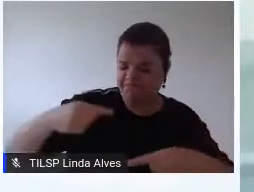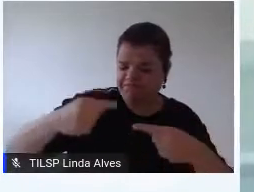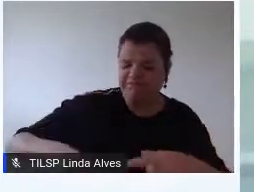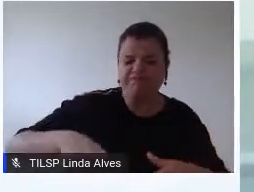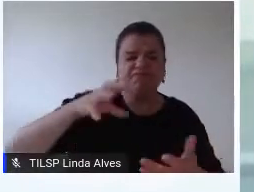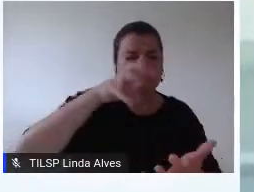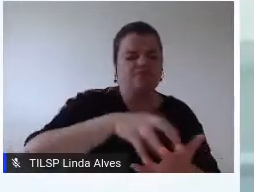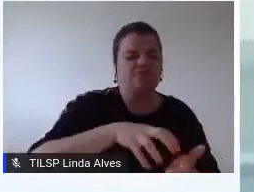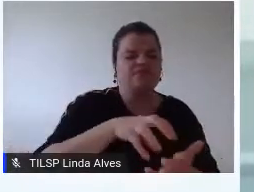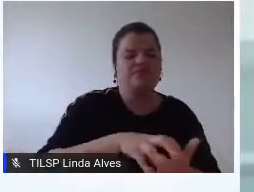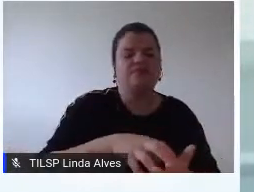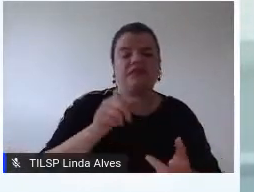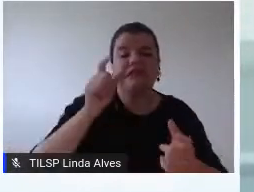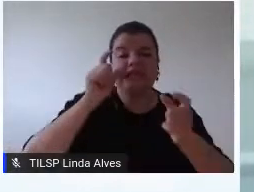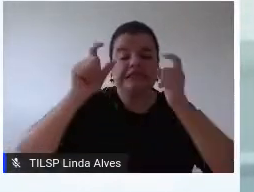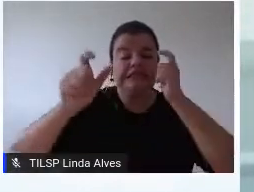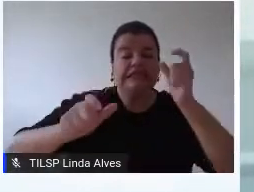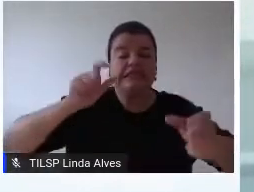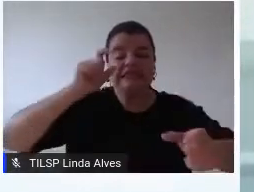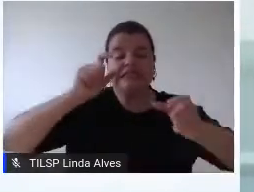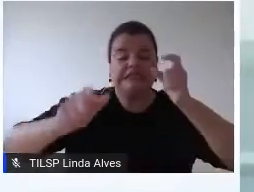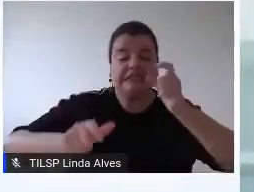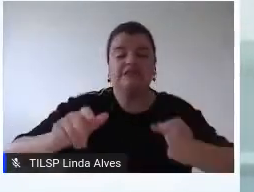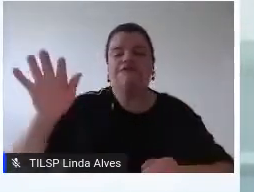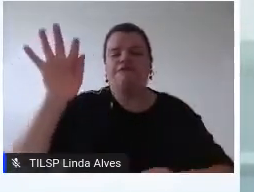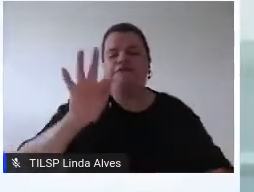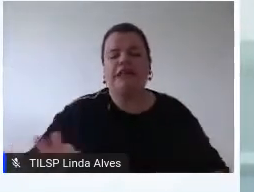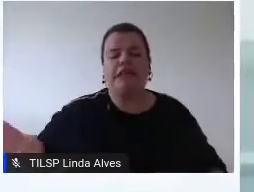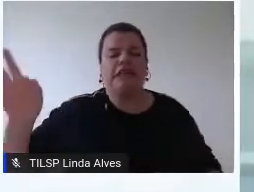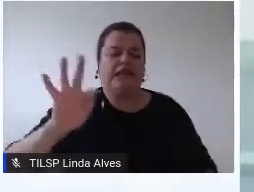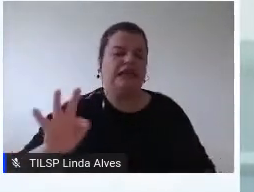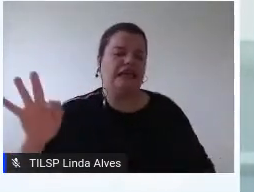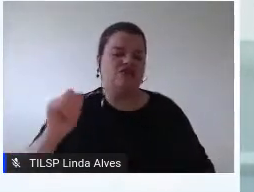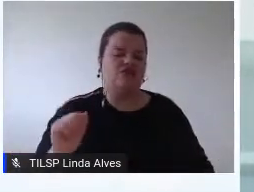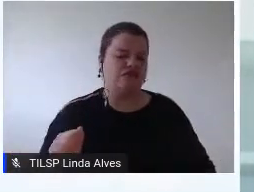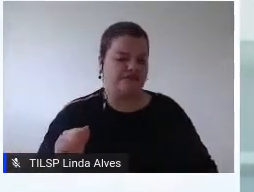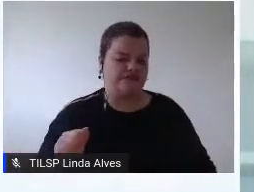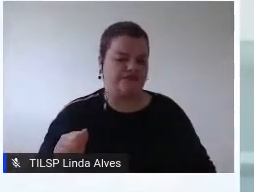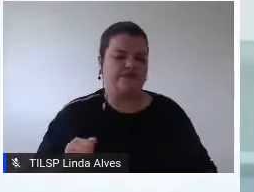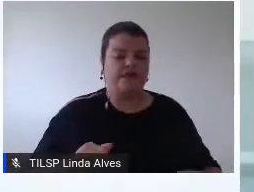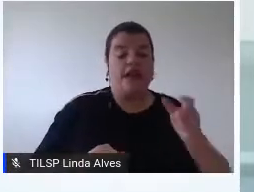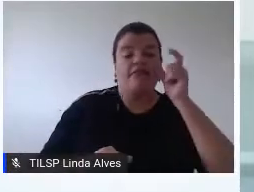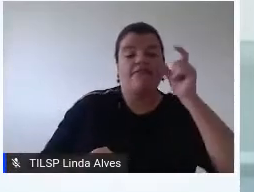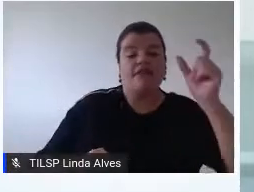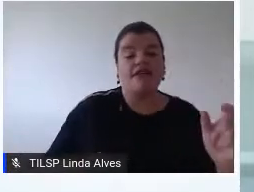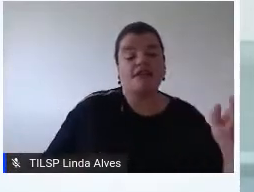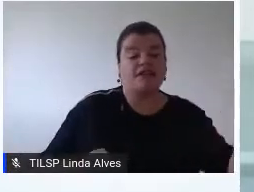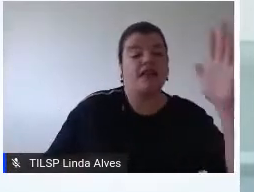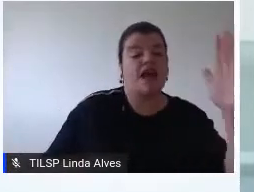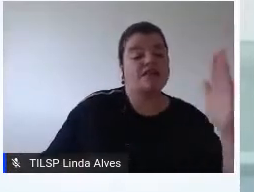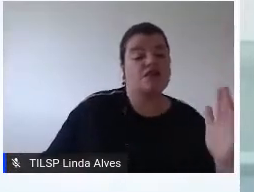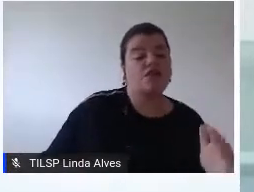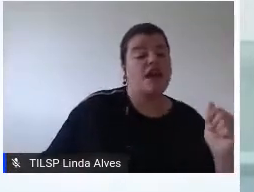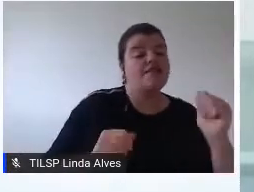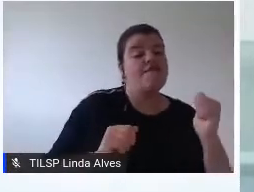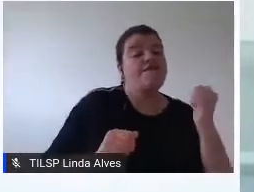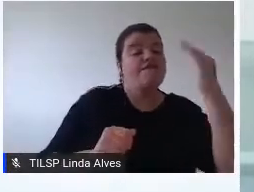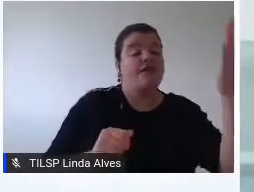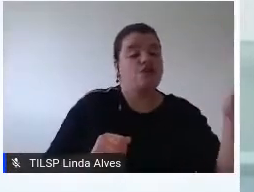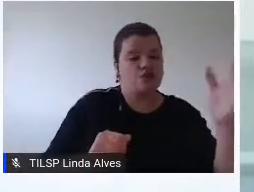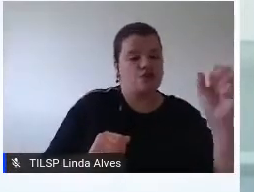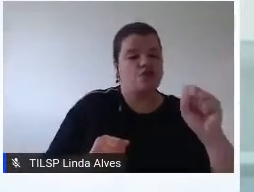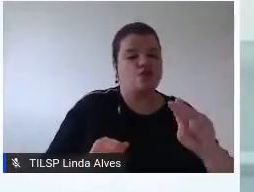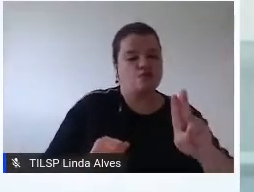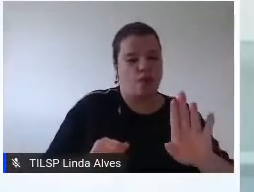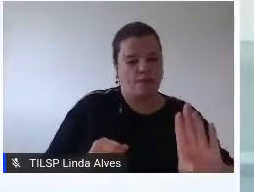Nacional, porque envolve interesses dos entes federativos, interesses nacionais e subnacionais. Então, ele